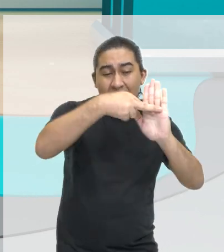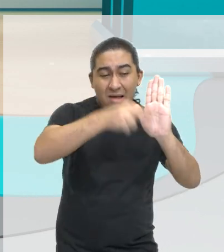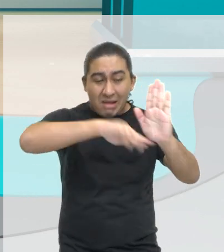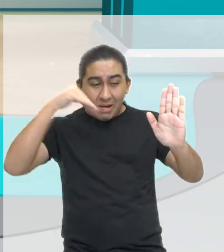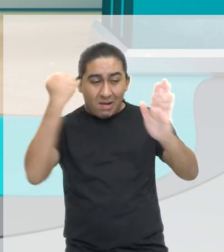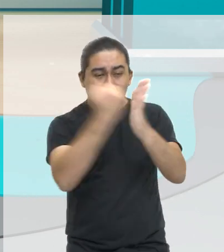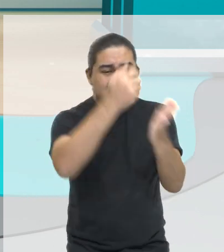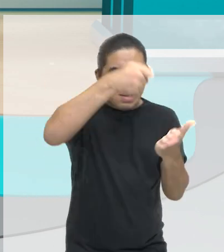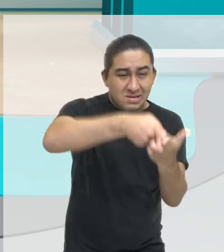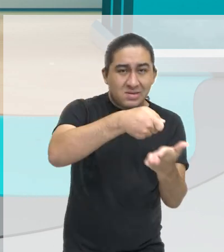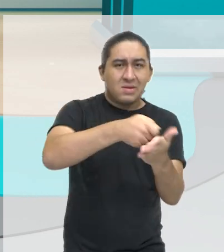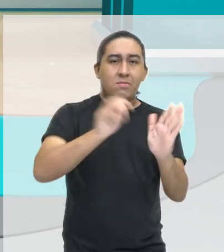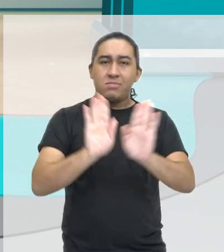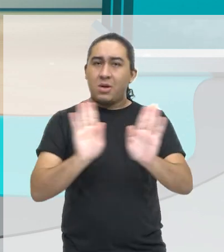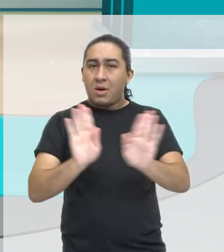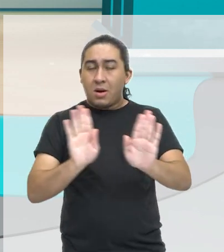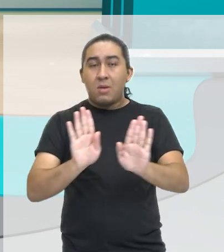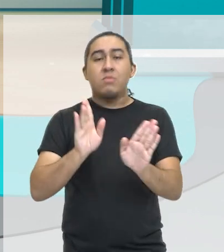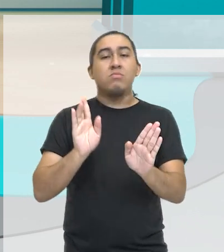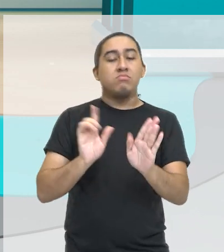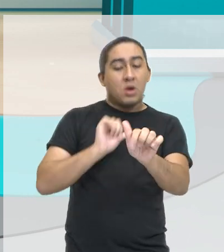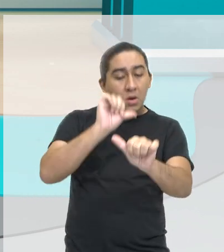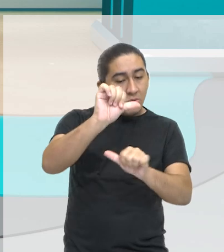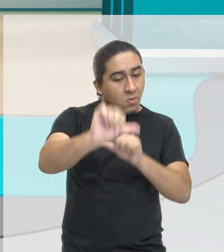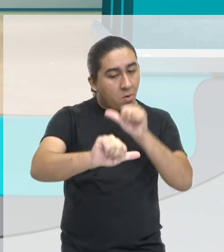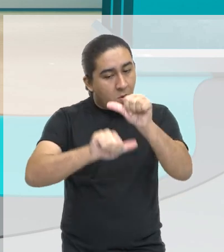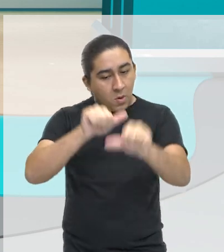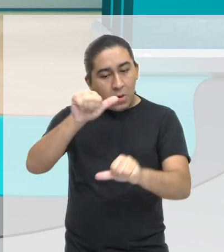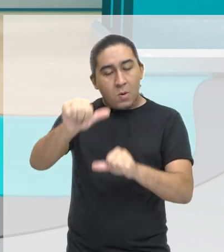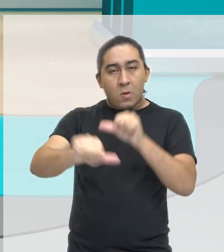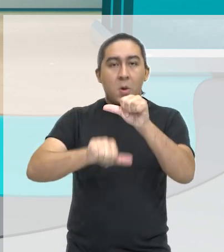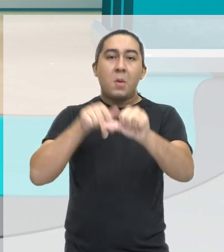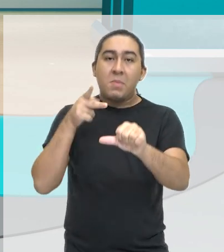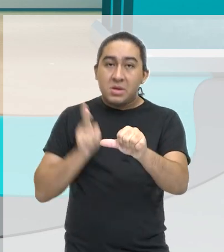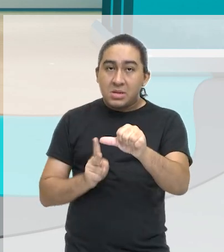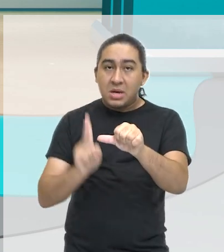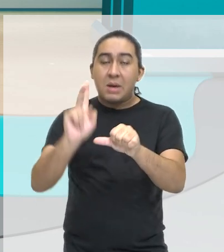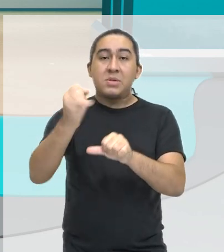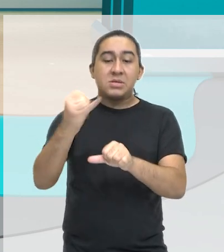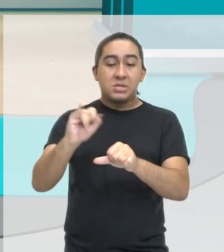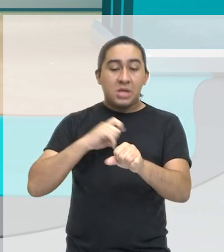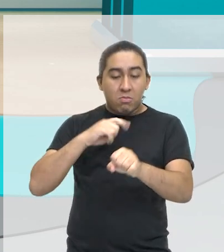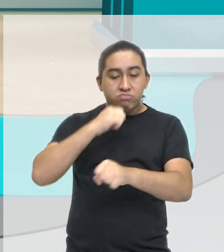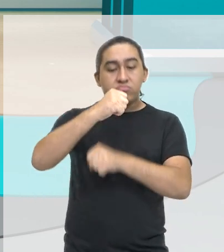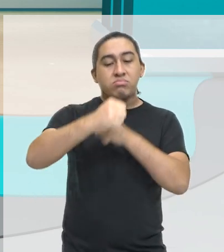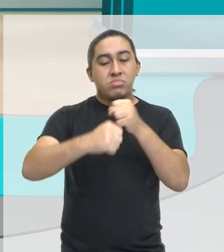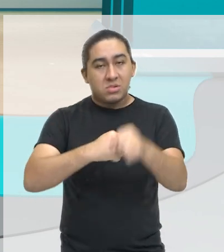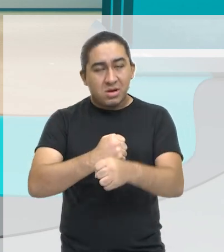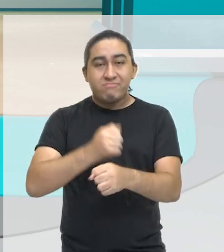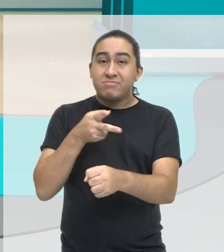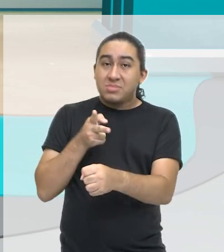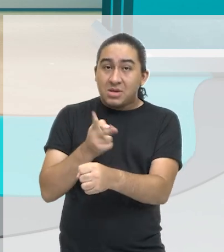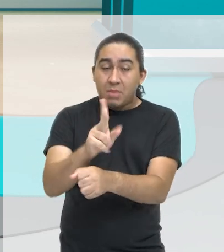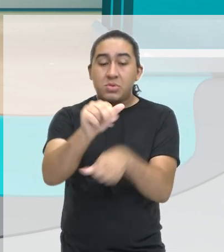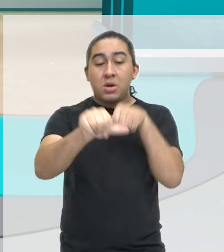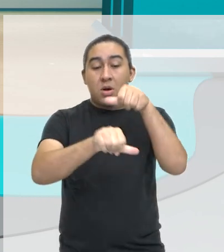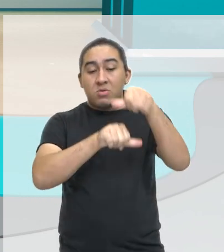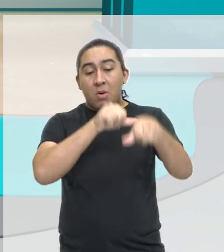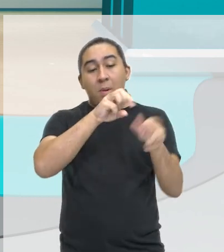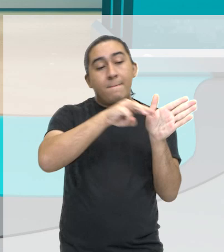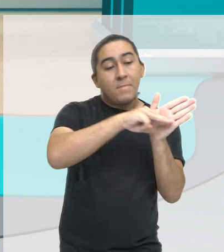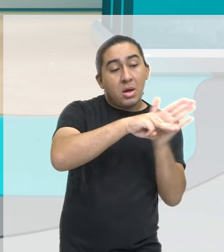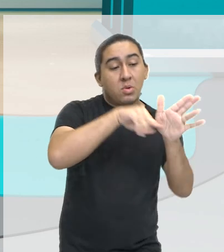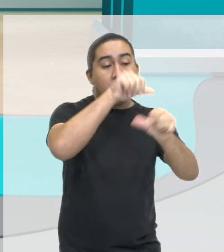de serem sagradas. Os estilos de teatro mudam radicalmente com o passar dos anos.